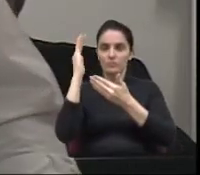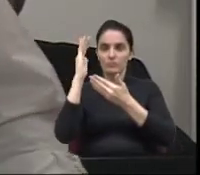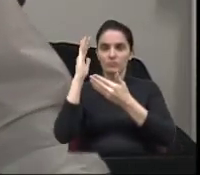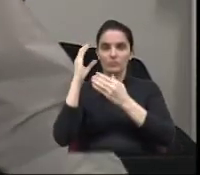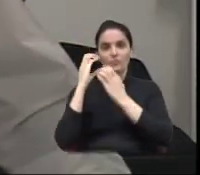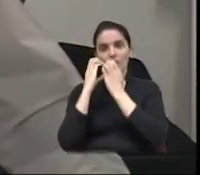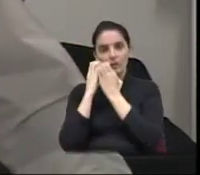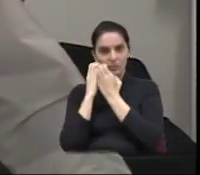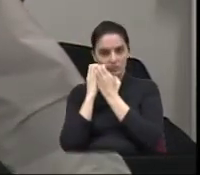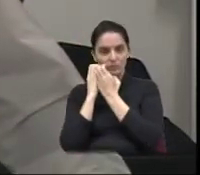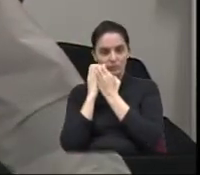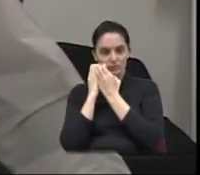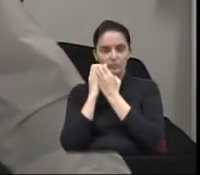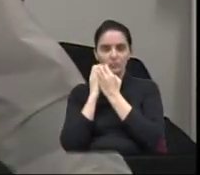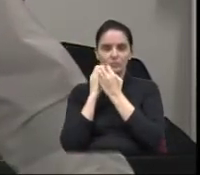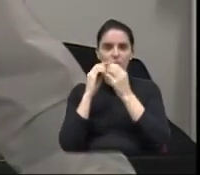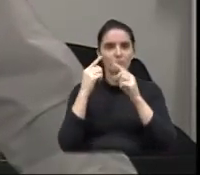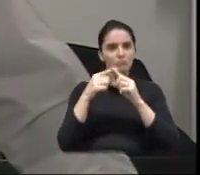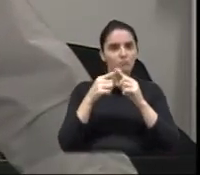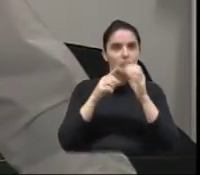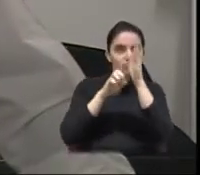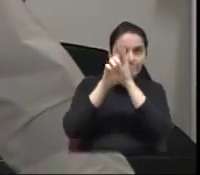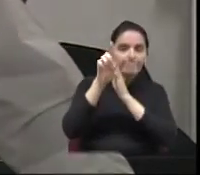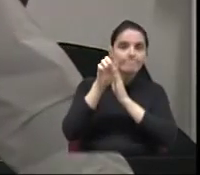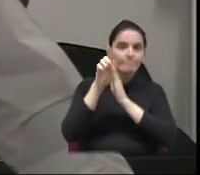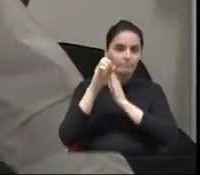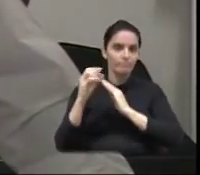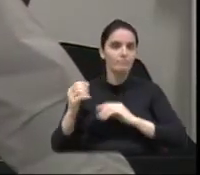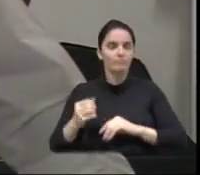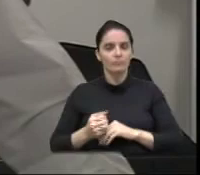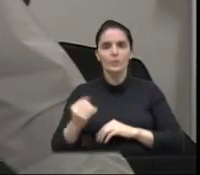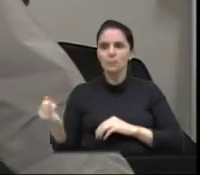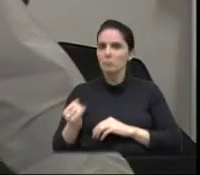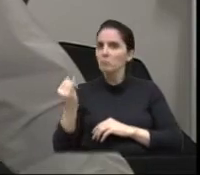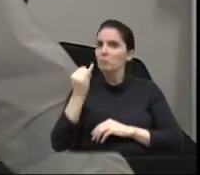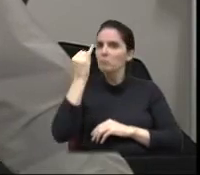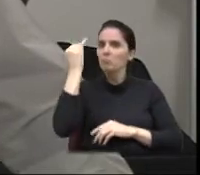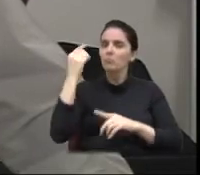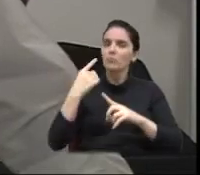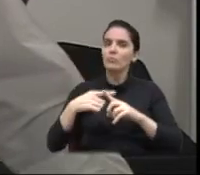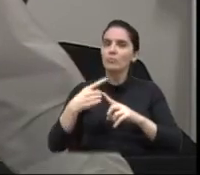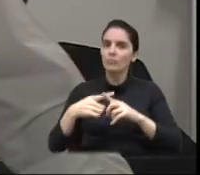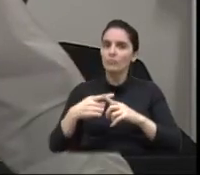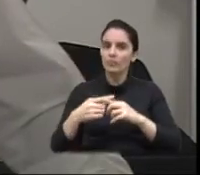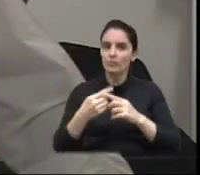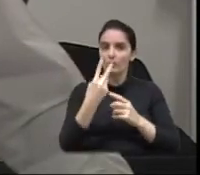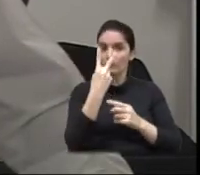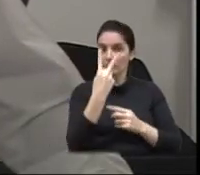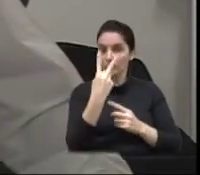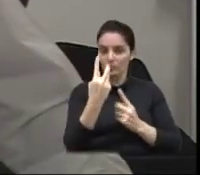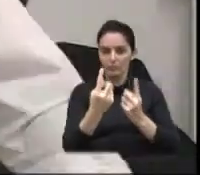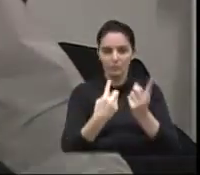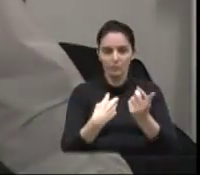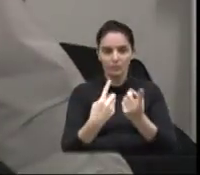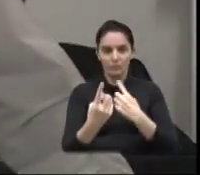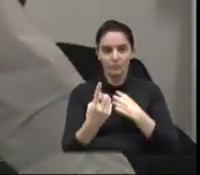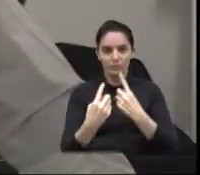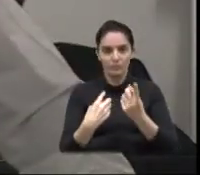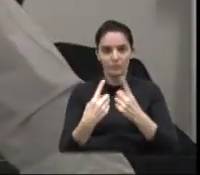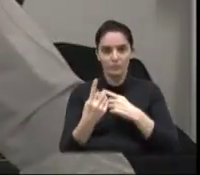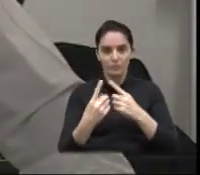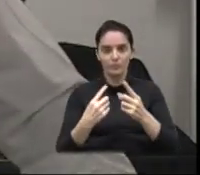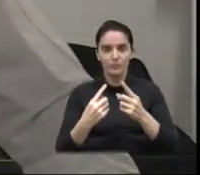esse requerimento aí, que é muito importante, porque hoje se encontra duas ruas de forma